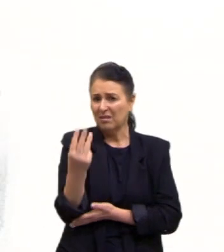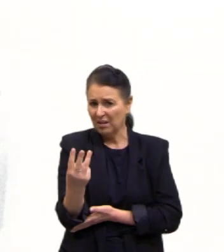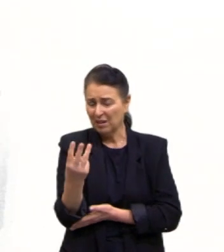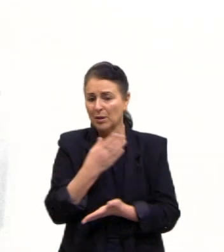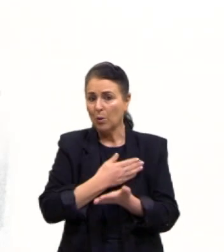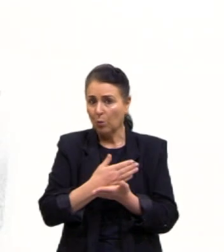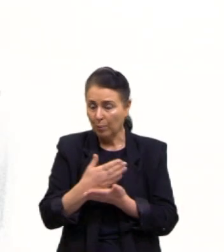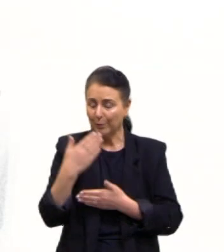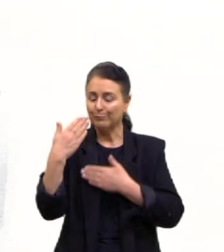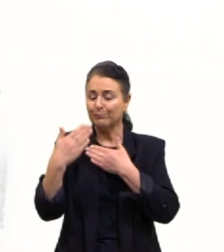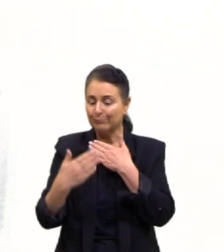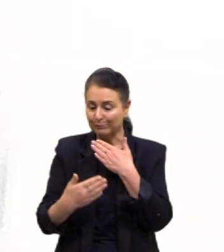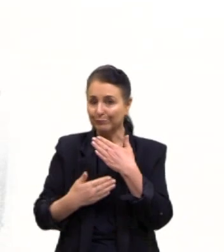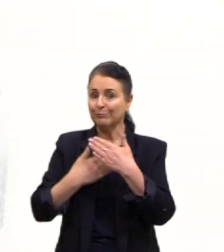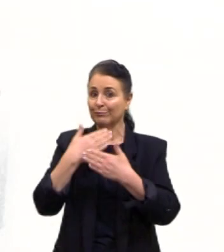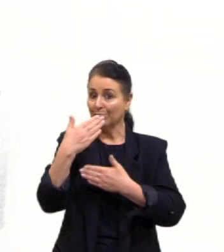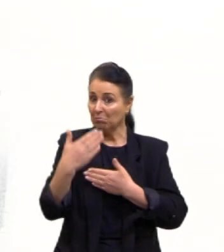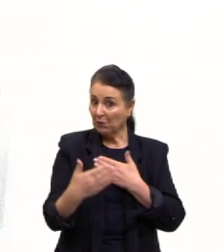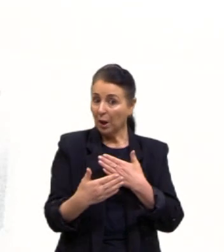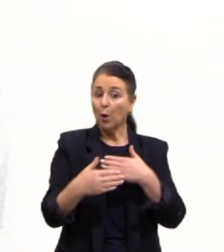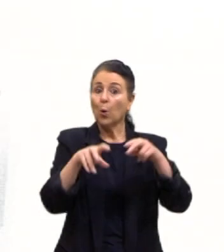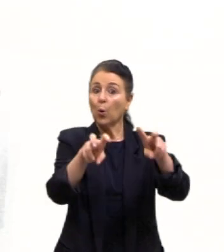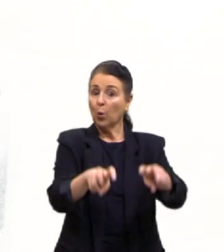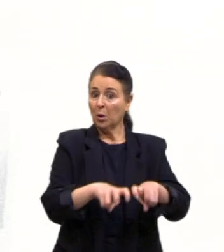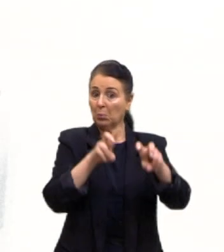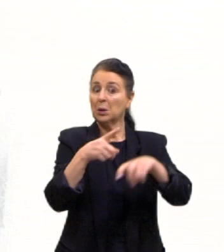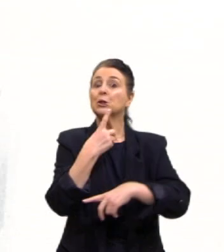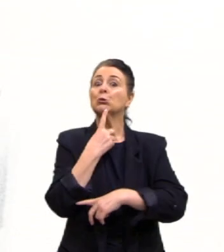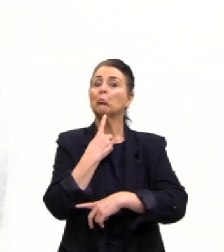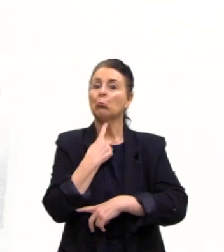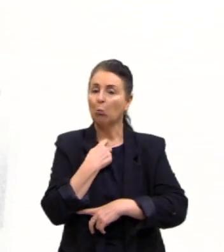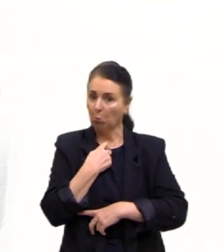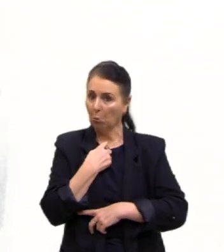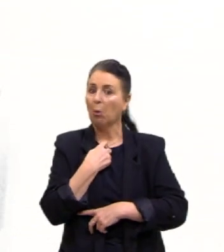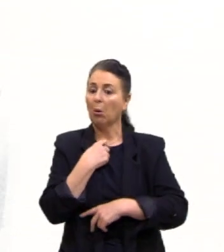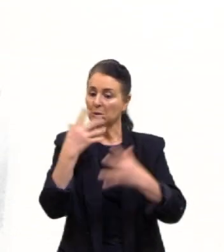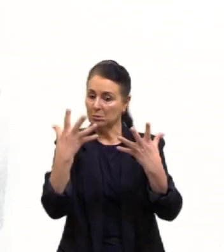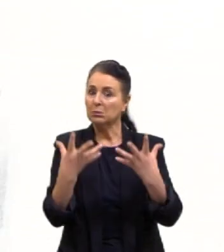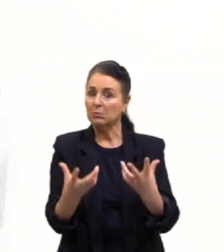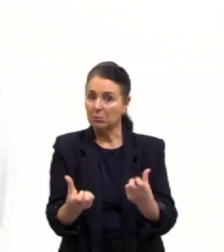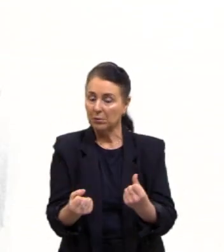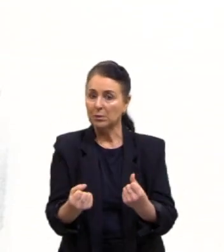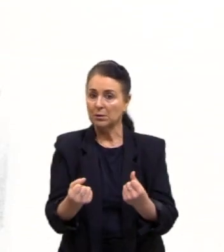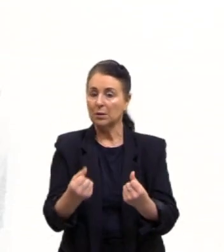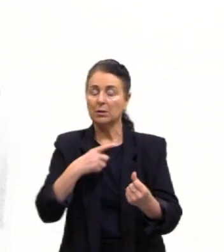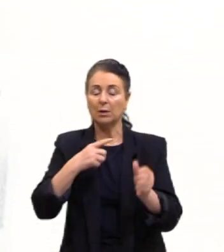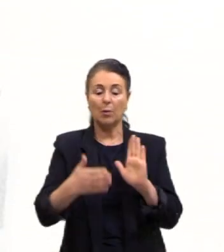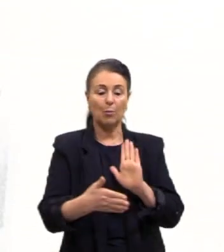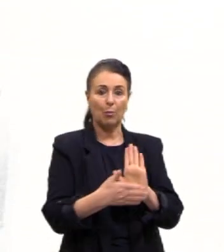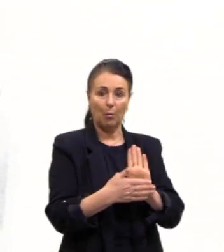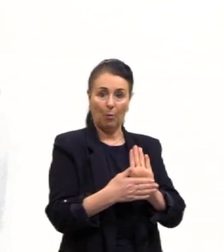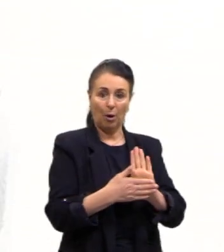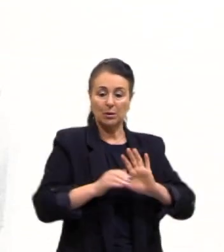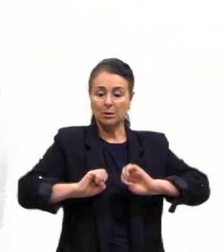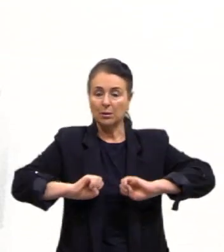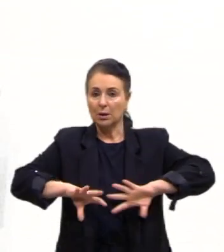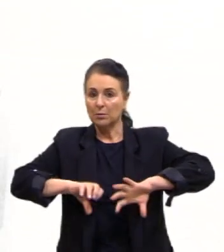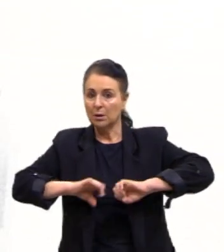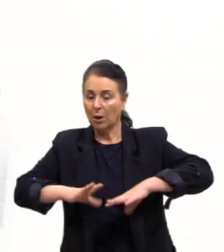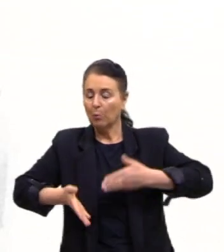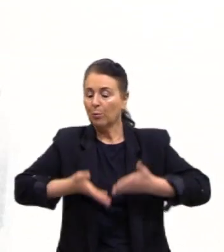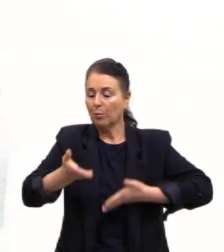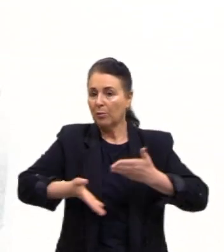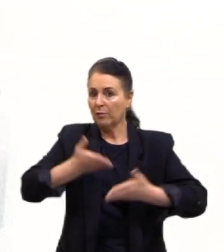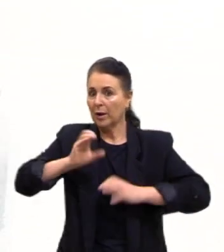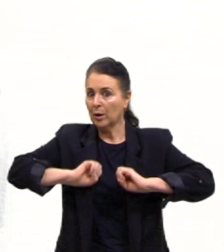a simpatia também dos Camponeses eles também tem uma proposta de educação né de promovendo